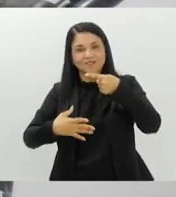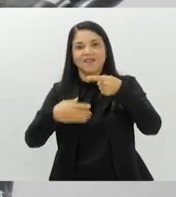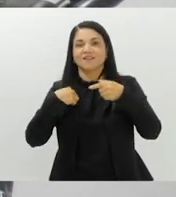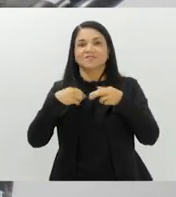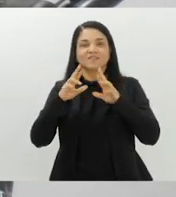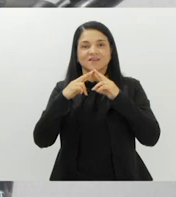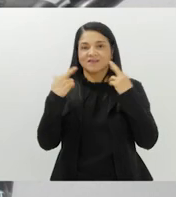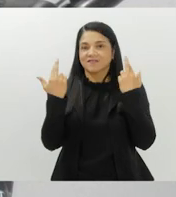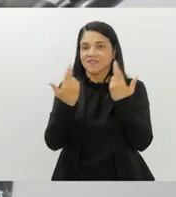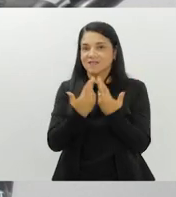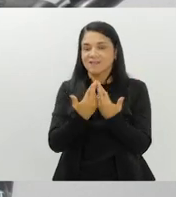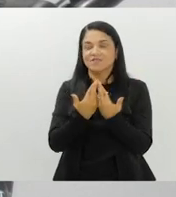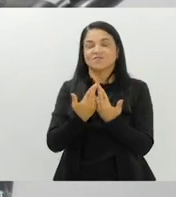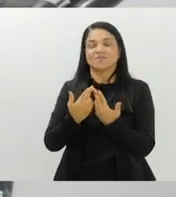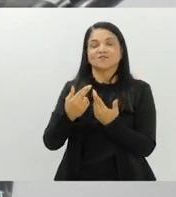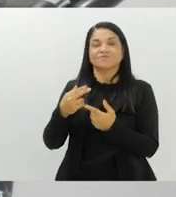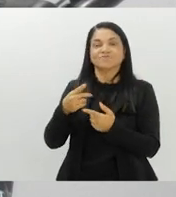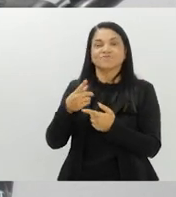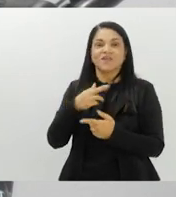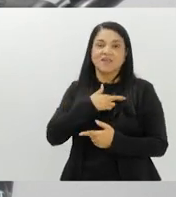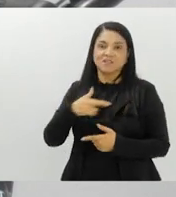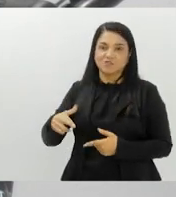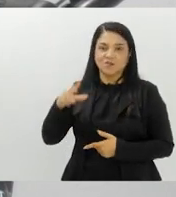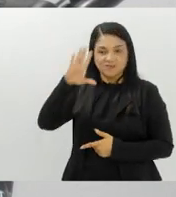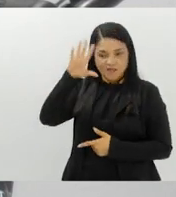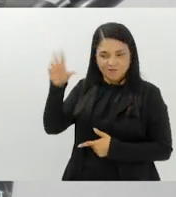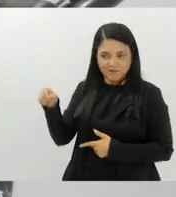matriz africana. Excelente, muito bom. Então assim,